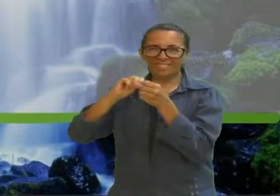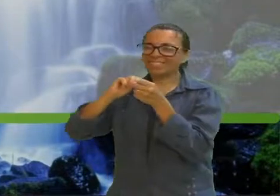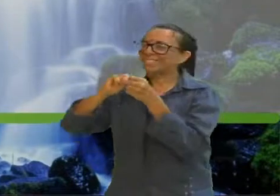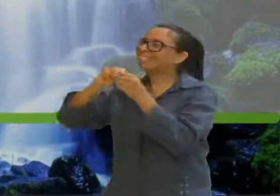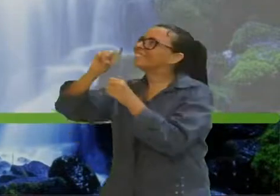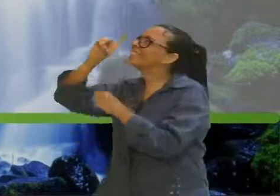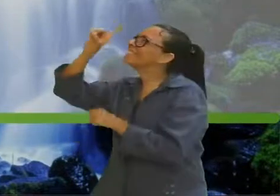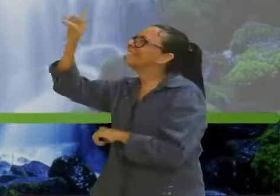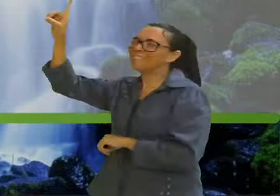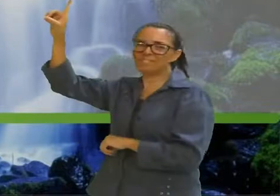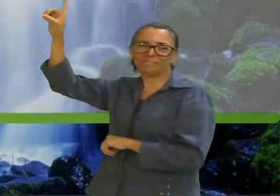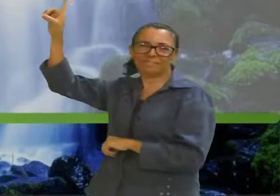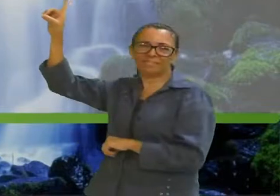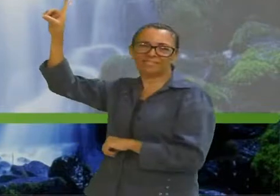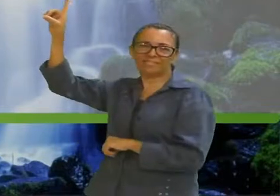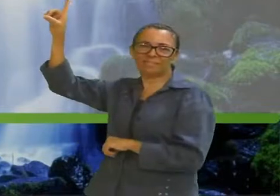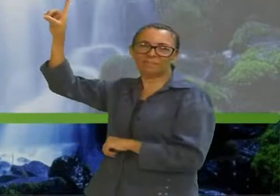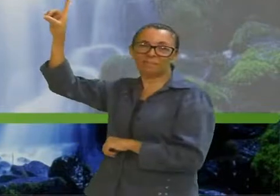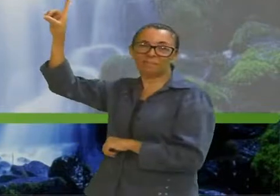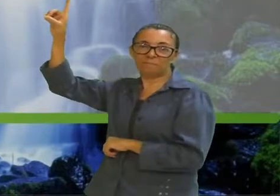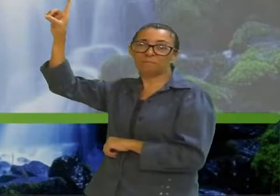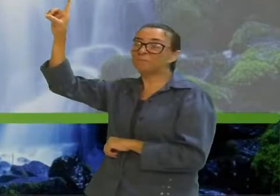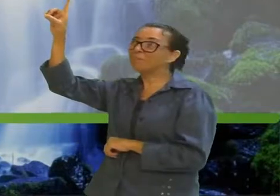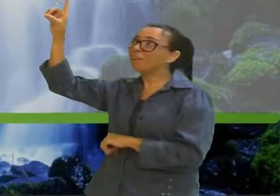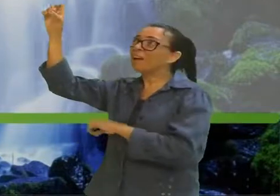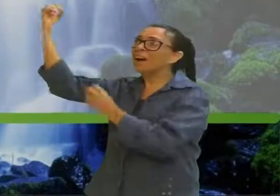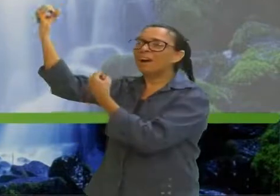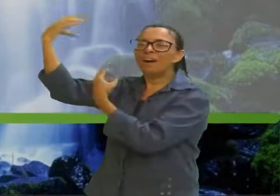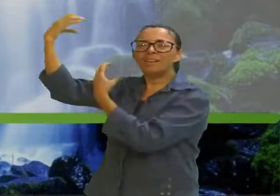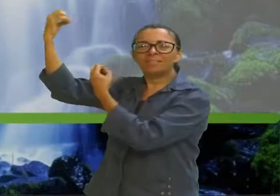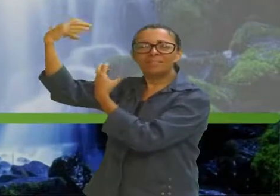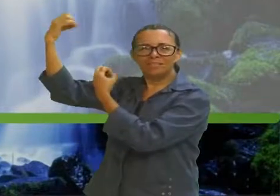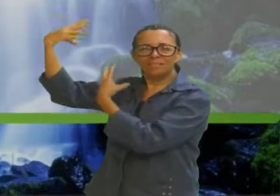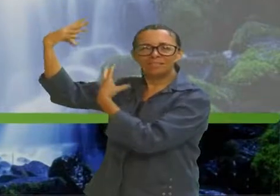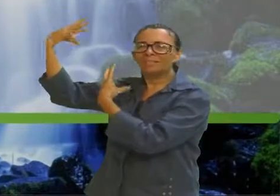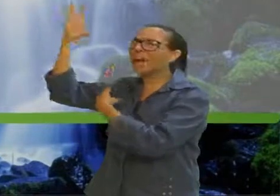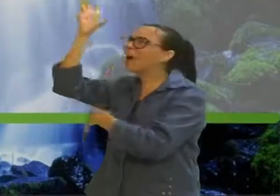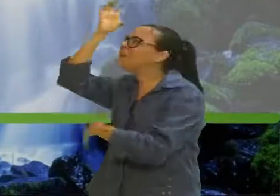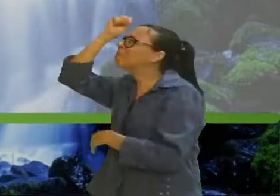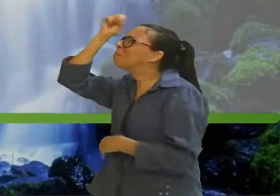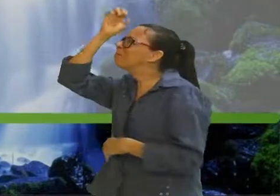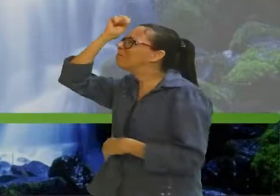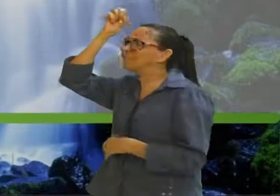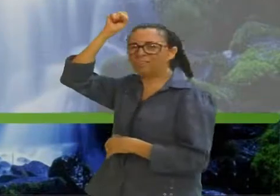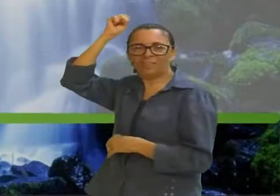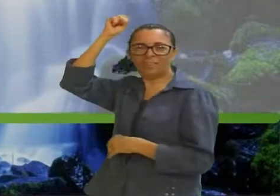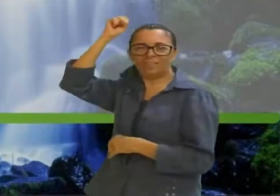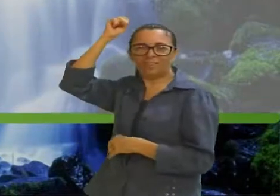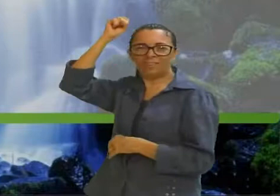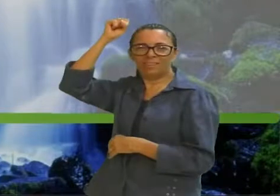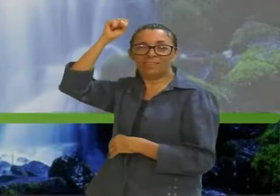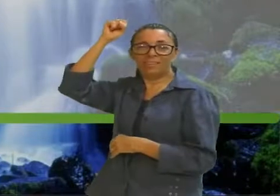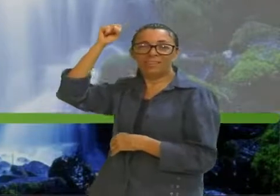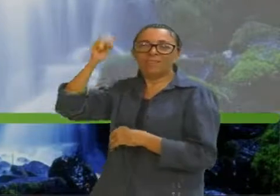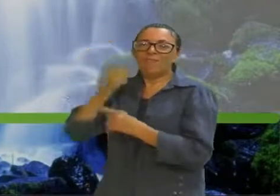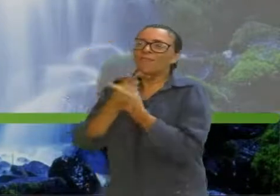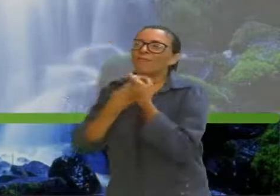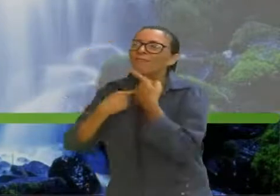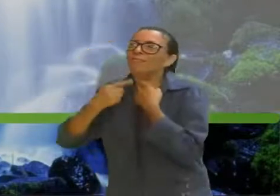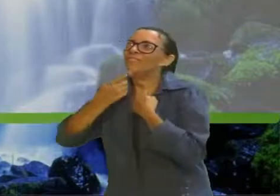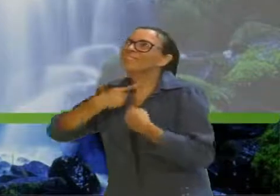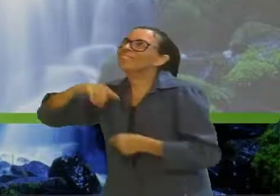Espírito Santo para capacitar eu e você a fazermos a vontade de Deus. Porque sem